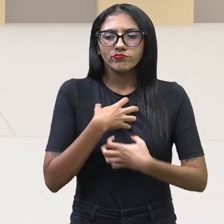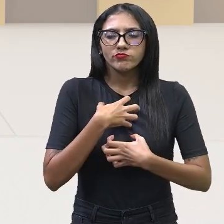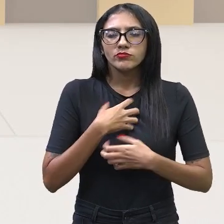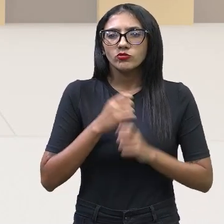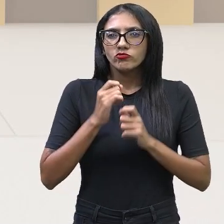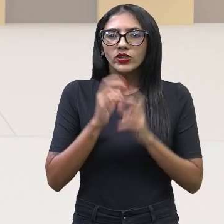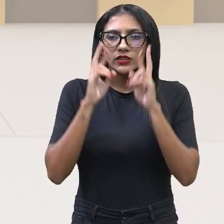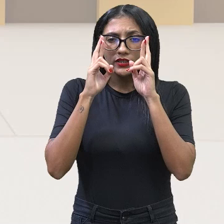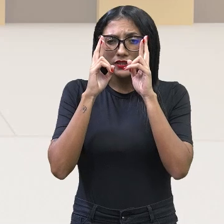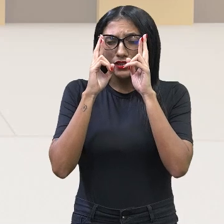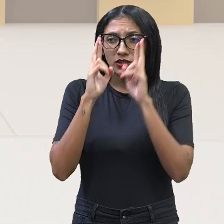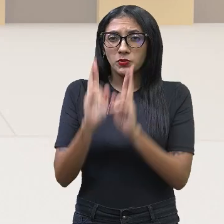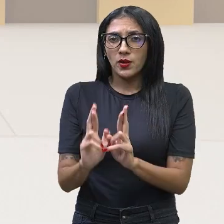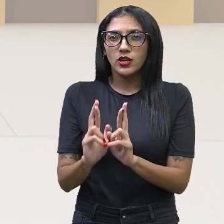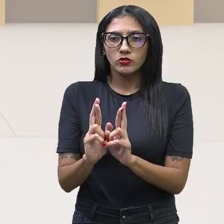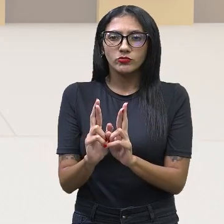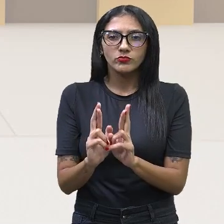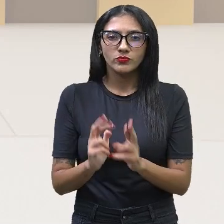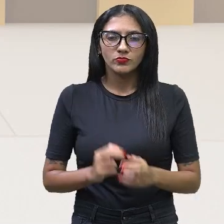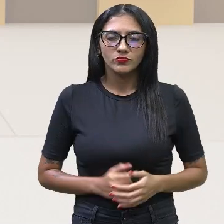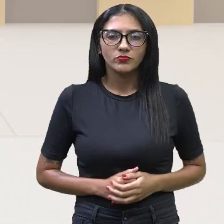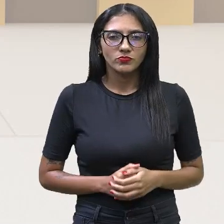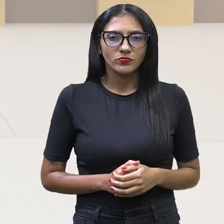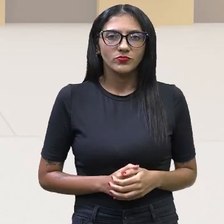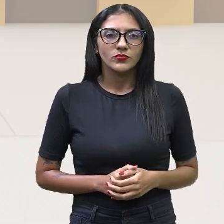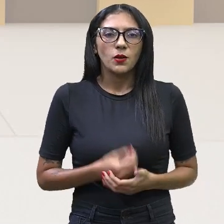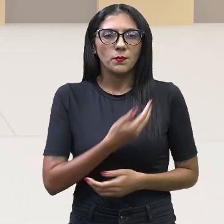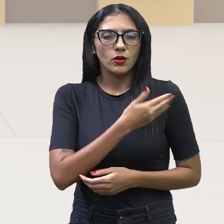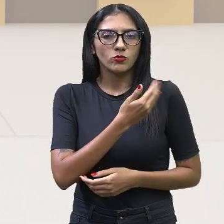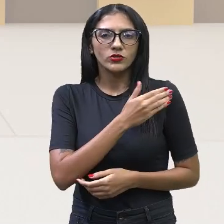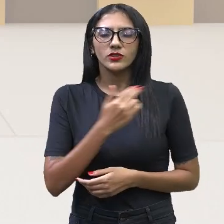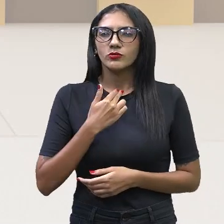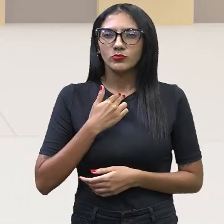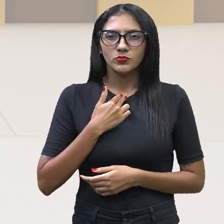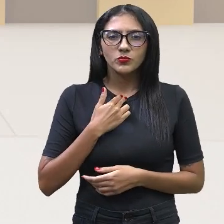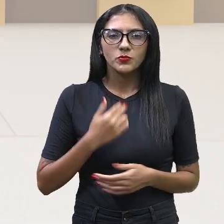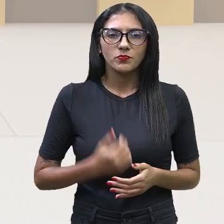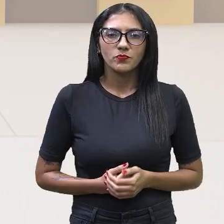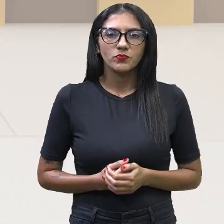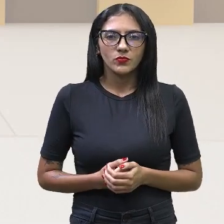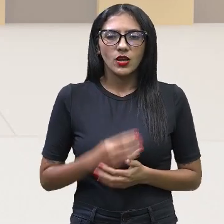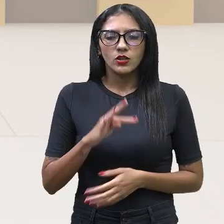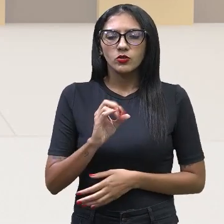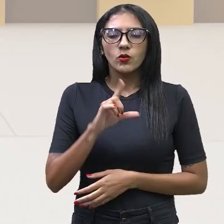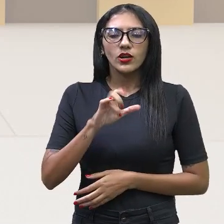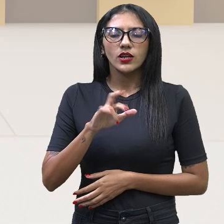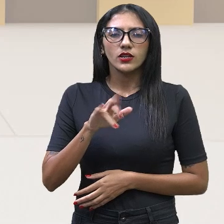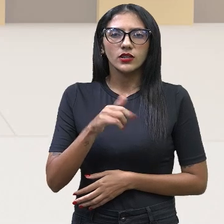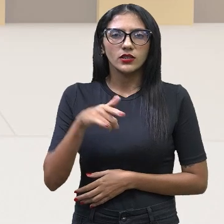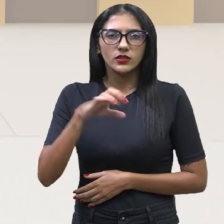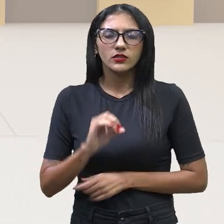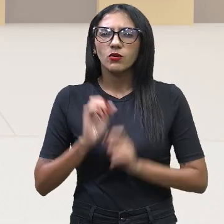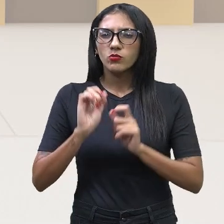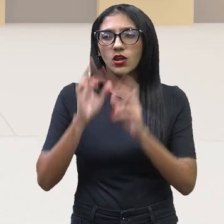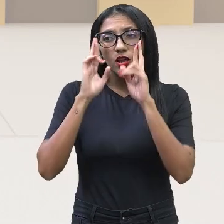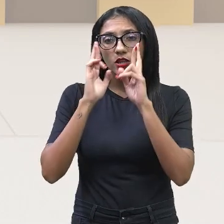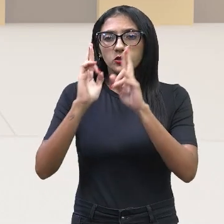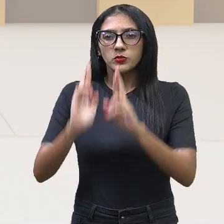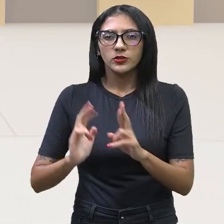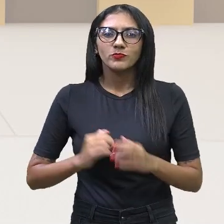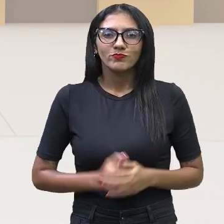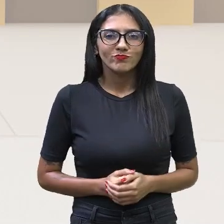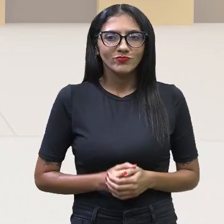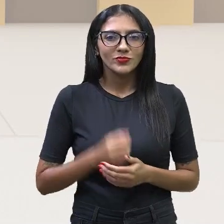tolerância. Tolerância, intolerância jamais. Tolerância é respeitar o outro. E, preferencialmente,